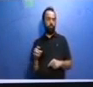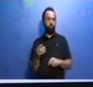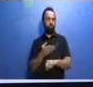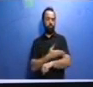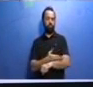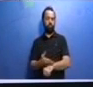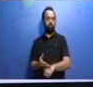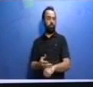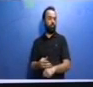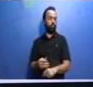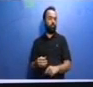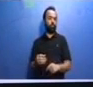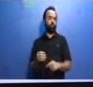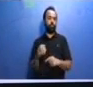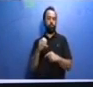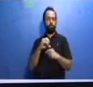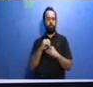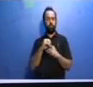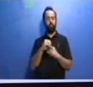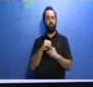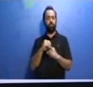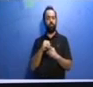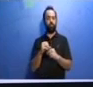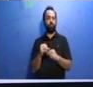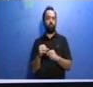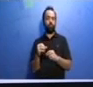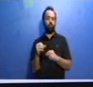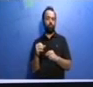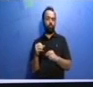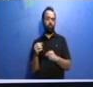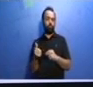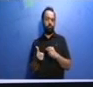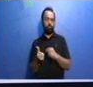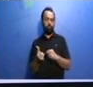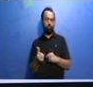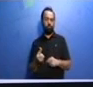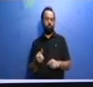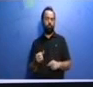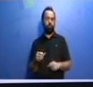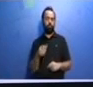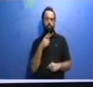átomos de oxigênio, representado na cor vermelha.